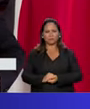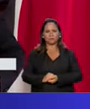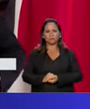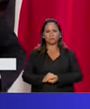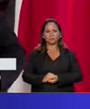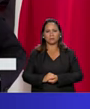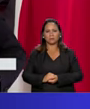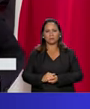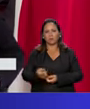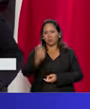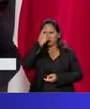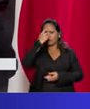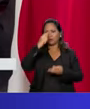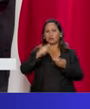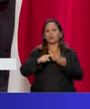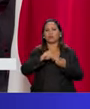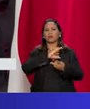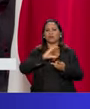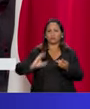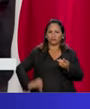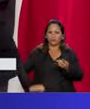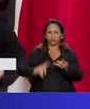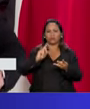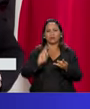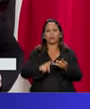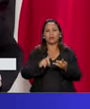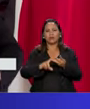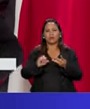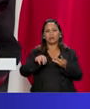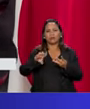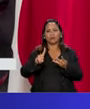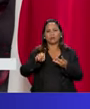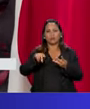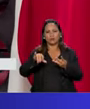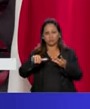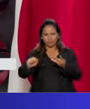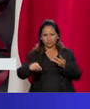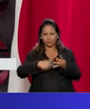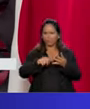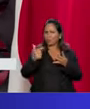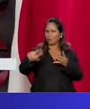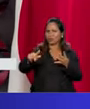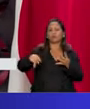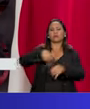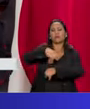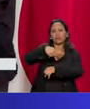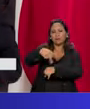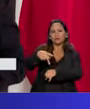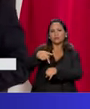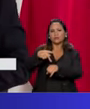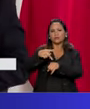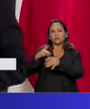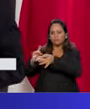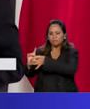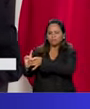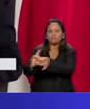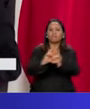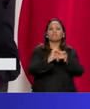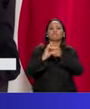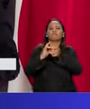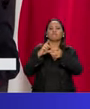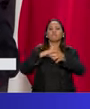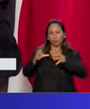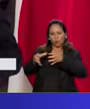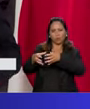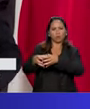a Índia, com a China, com a Indonésia e outros países construir, sabe, um bloco para